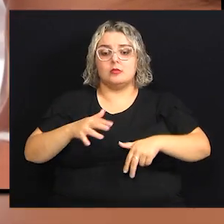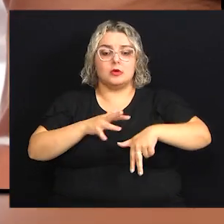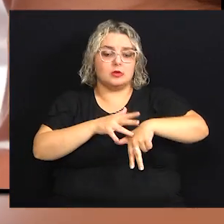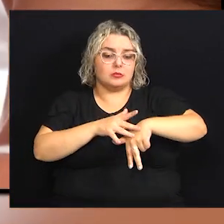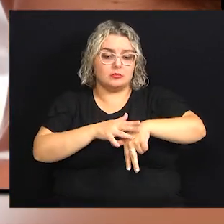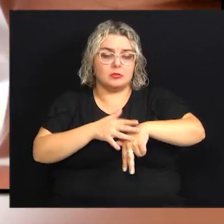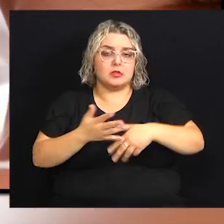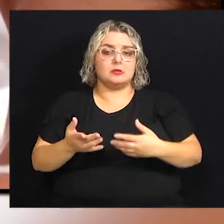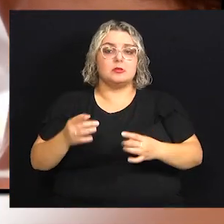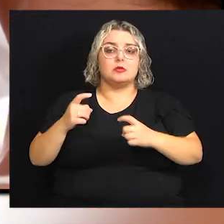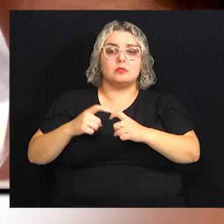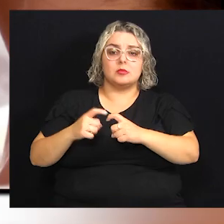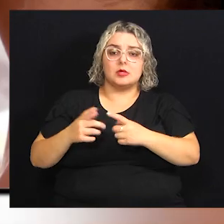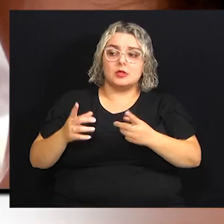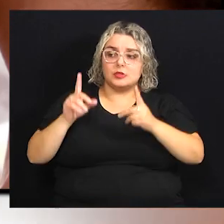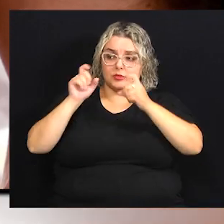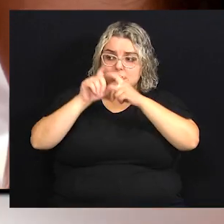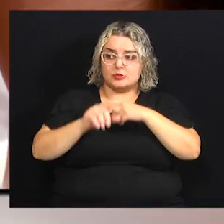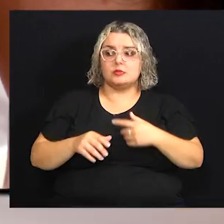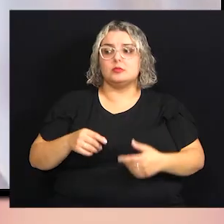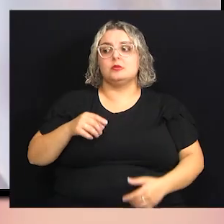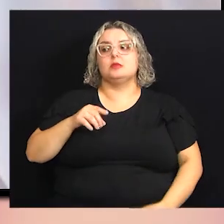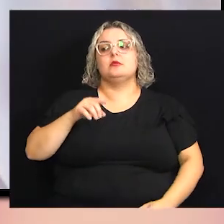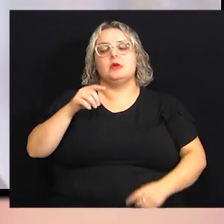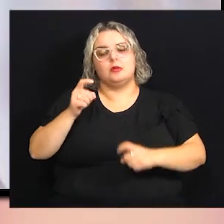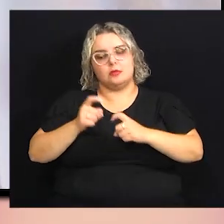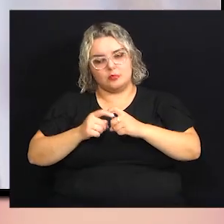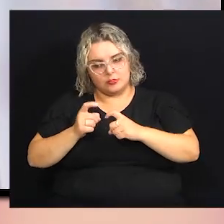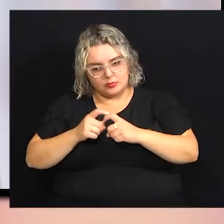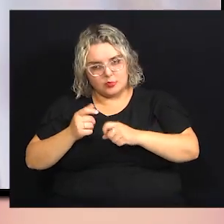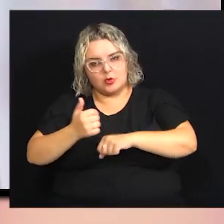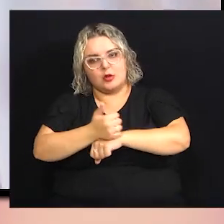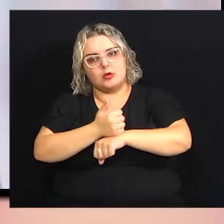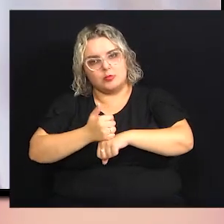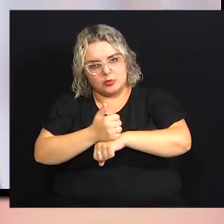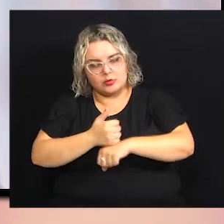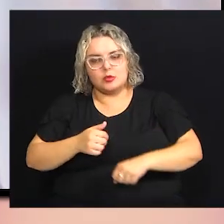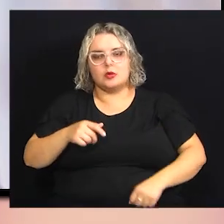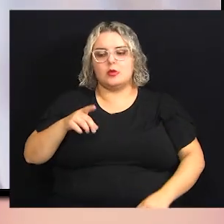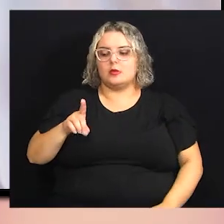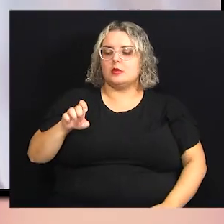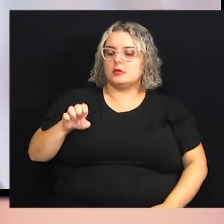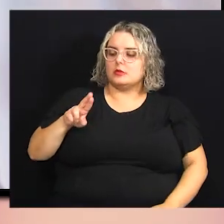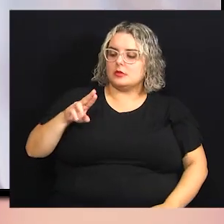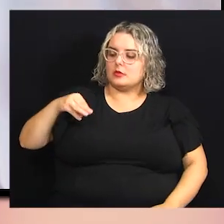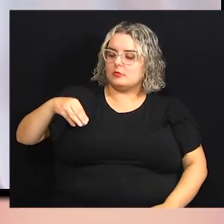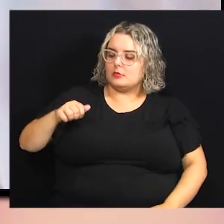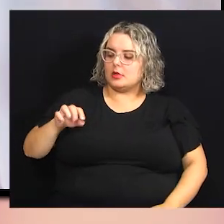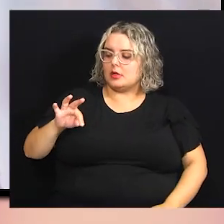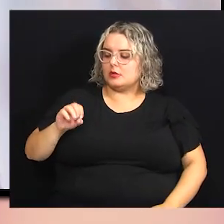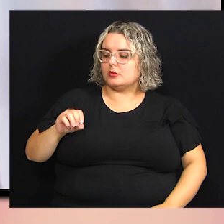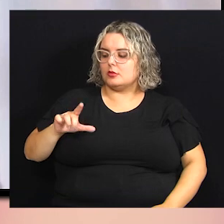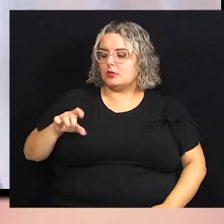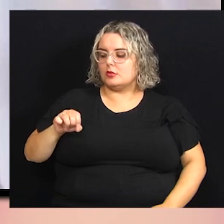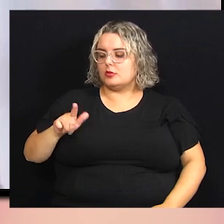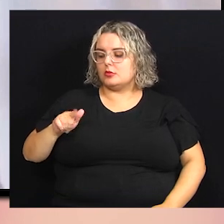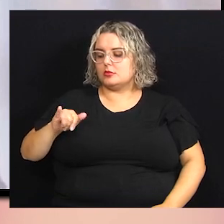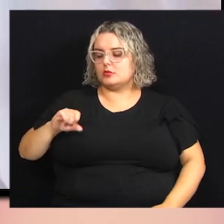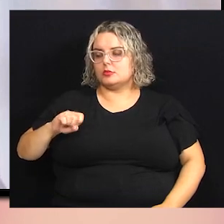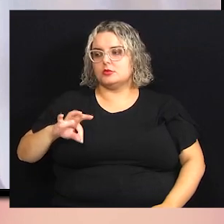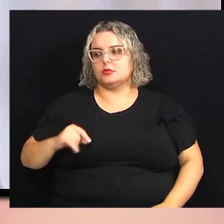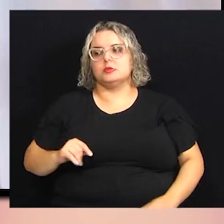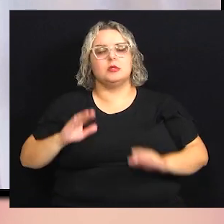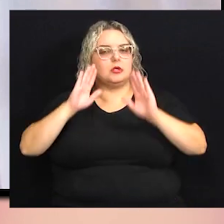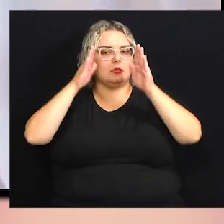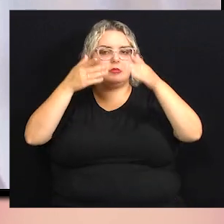paciente passa com o médico. É muito difícil, a não ser que você vá num dermatologista, às vezes você procura um clínico geral, um cardiologista,